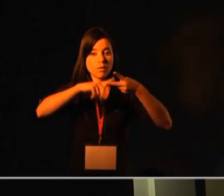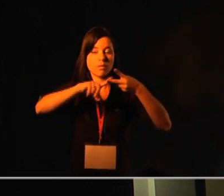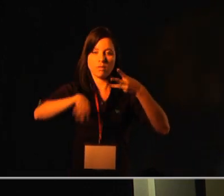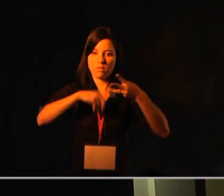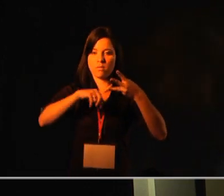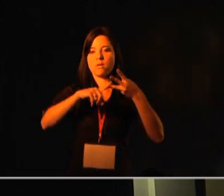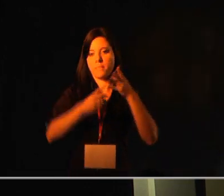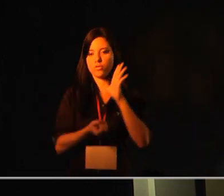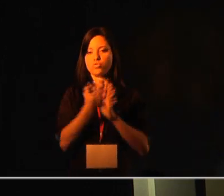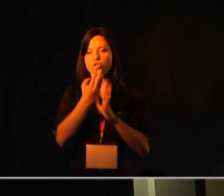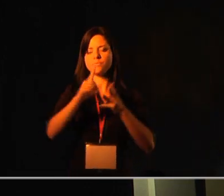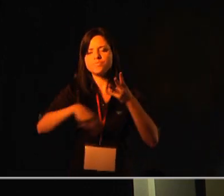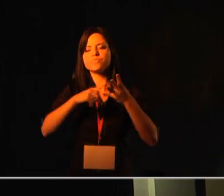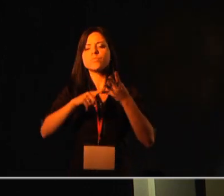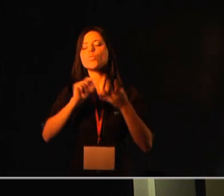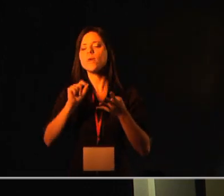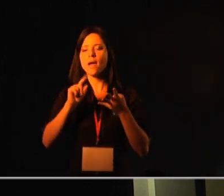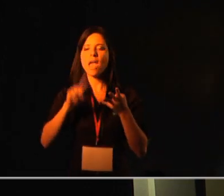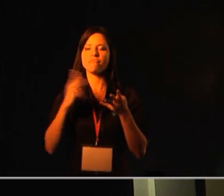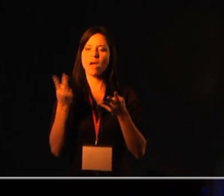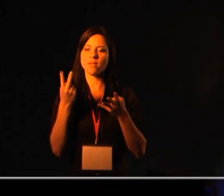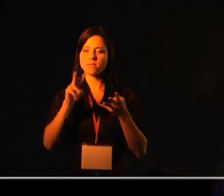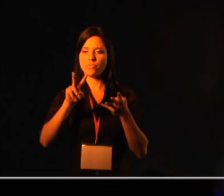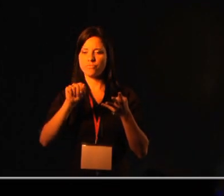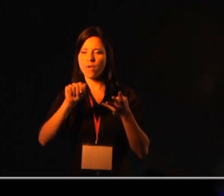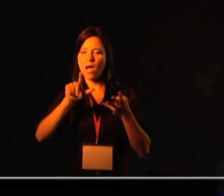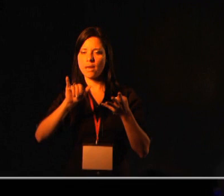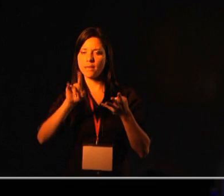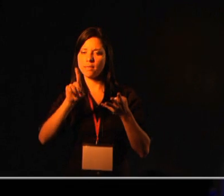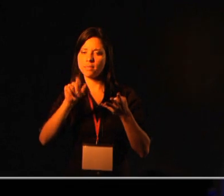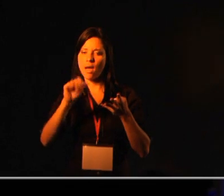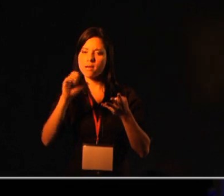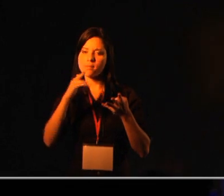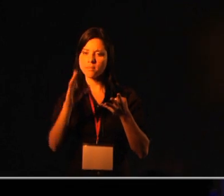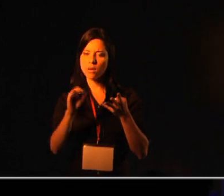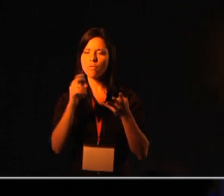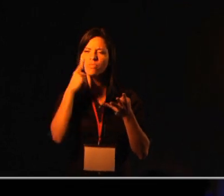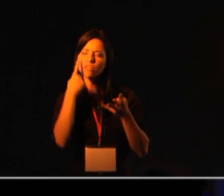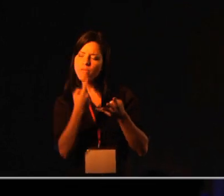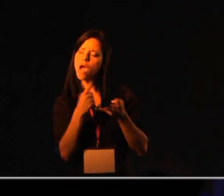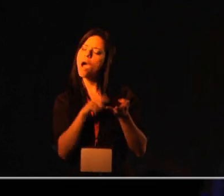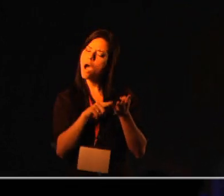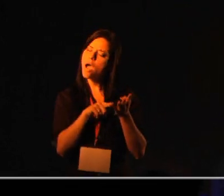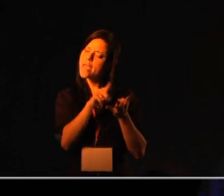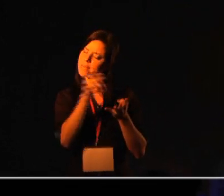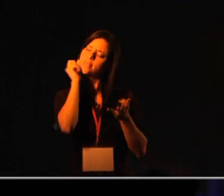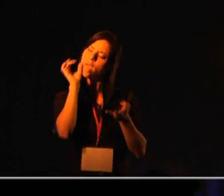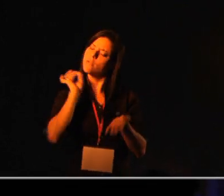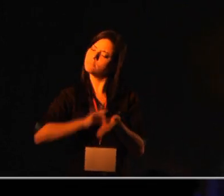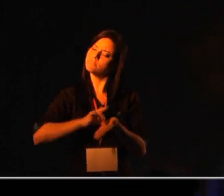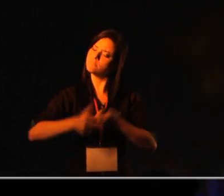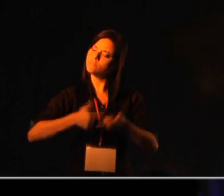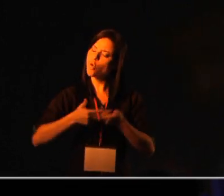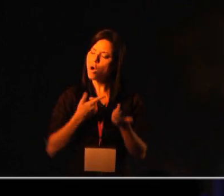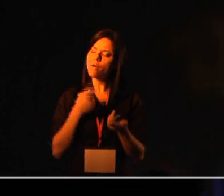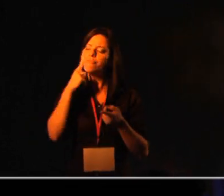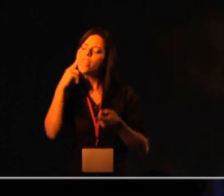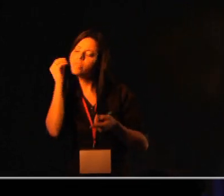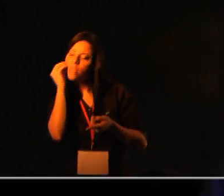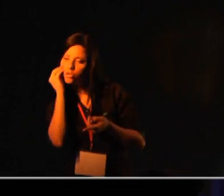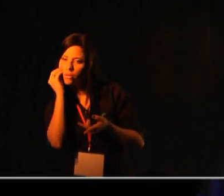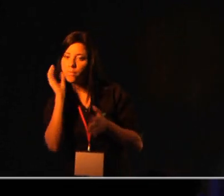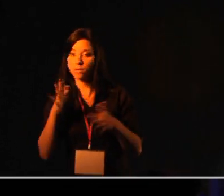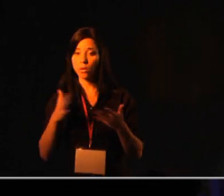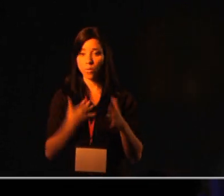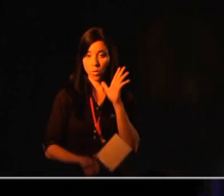último, é a validação, é testar aquela hipótese, você chegou na ideia criativa, vamos ver se funciona mesmo esse negócio. Né? Então, eu criei um